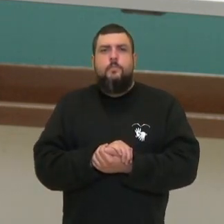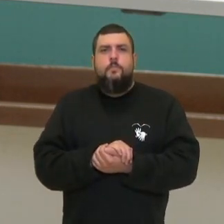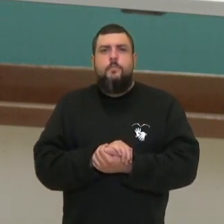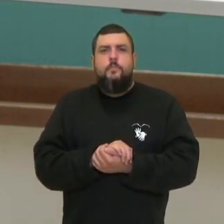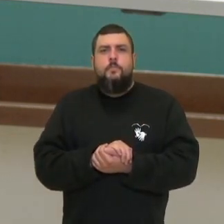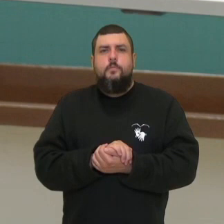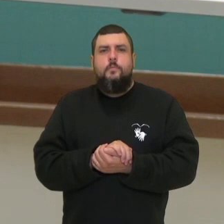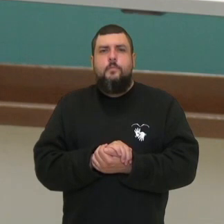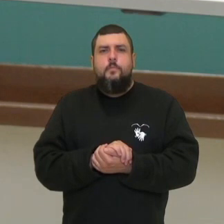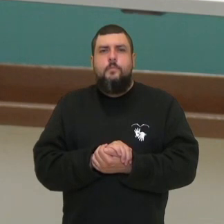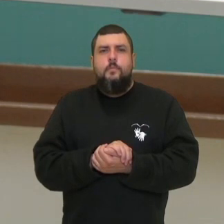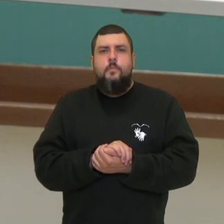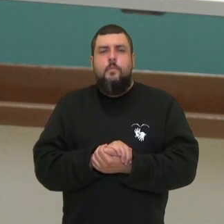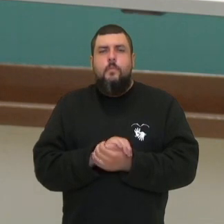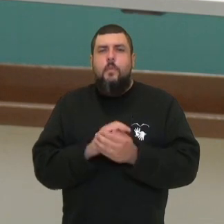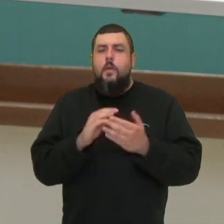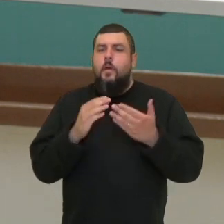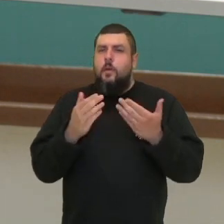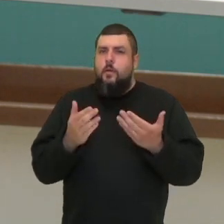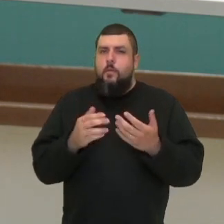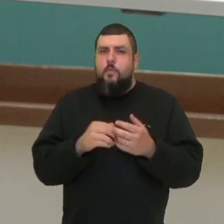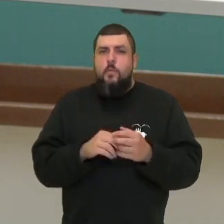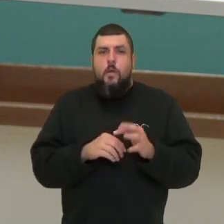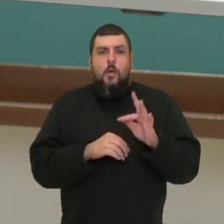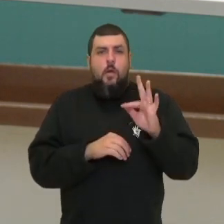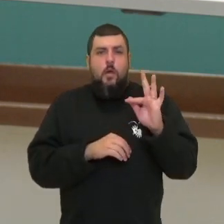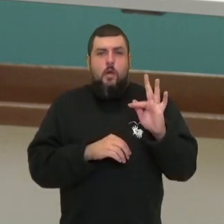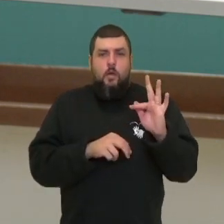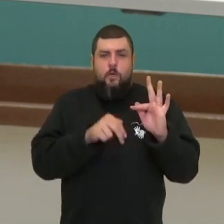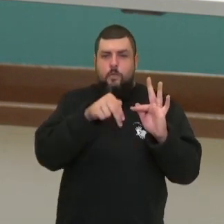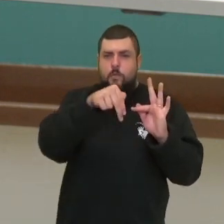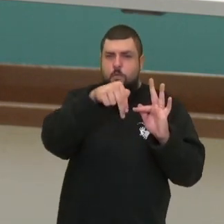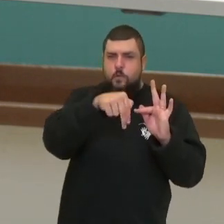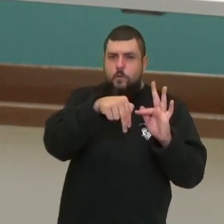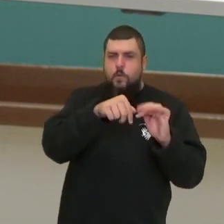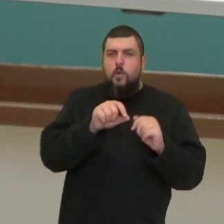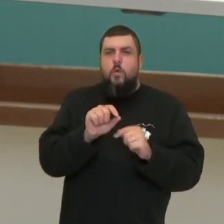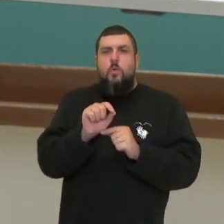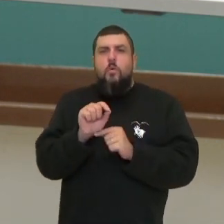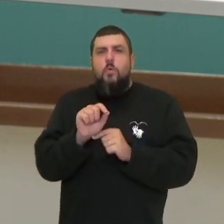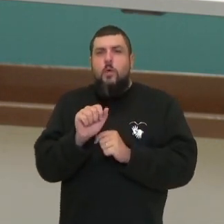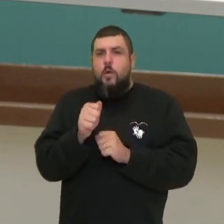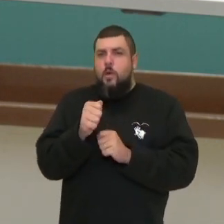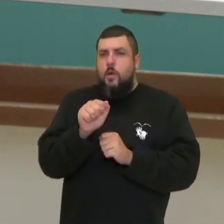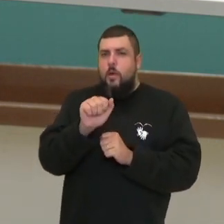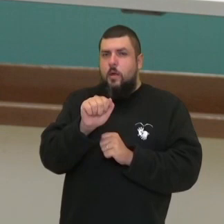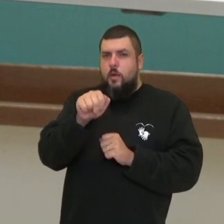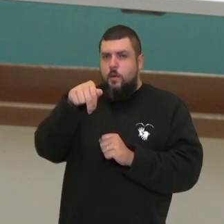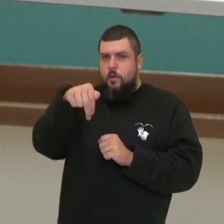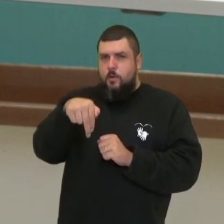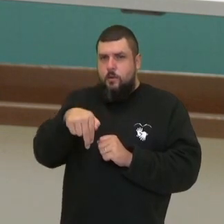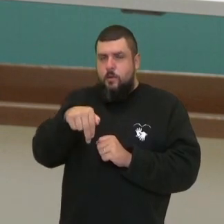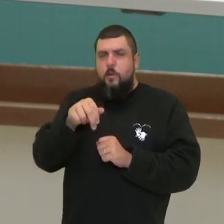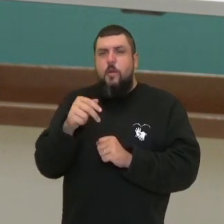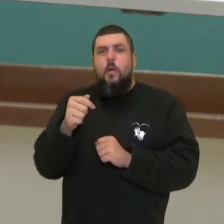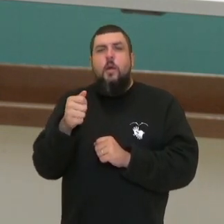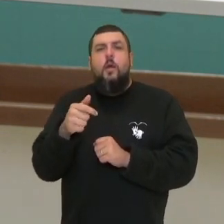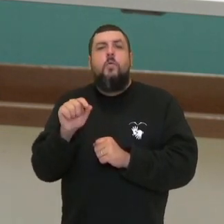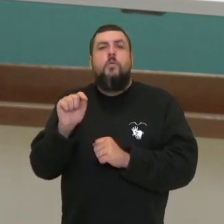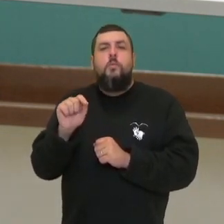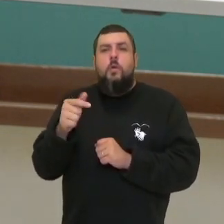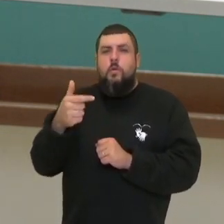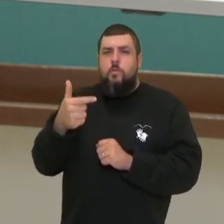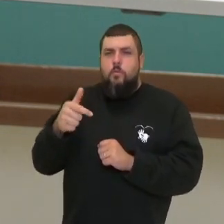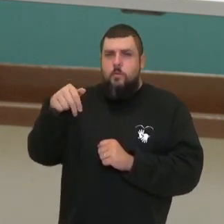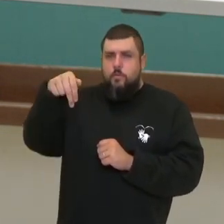Nesse caso, temos que f de n igual a n, que também é igual a 2 elevado na